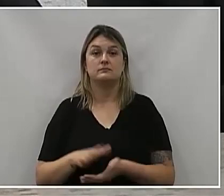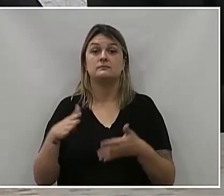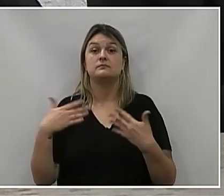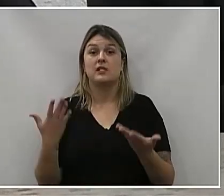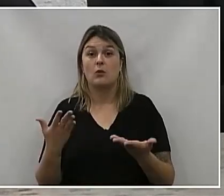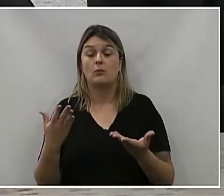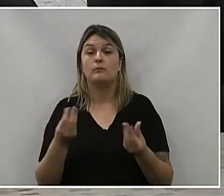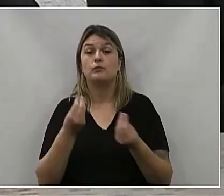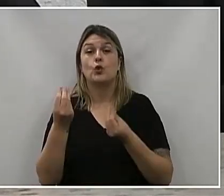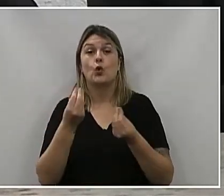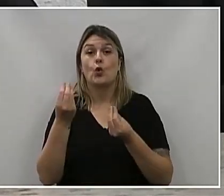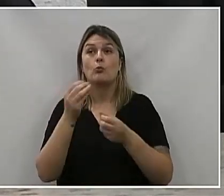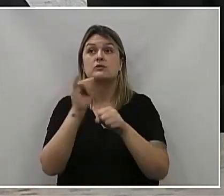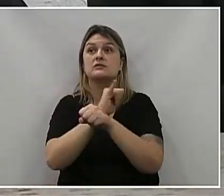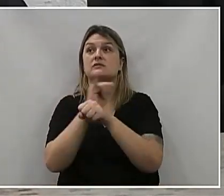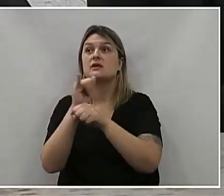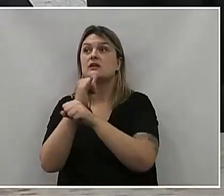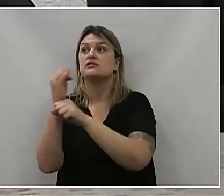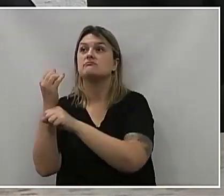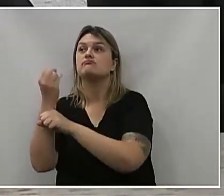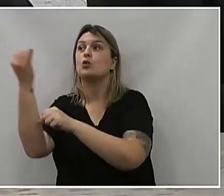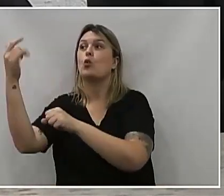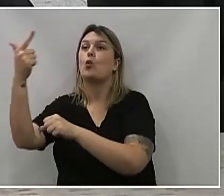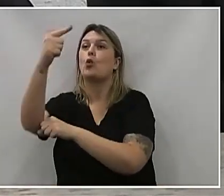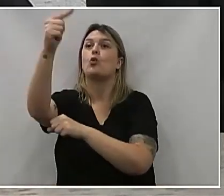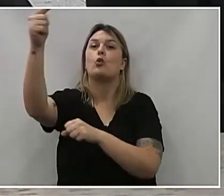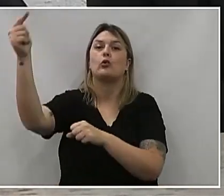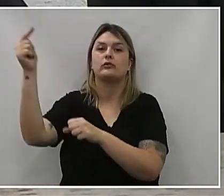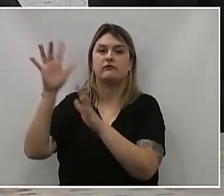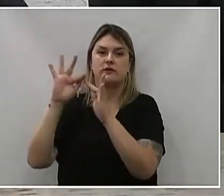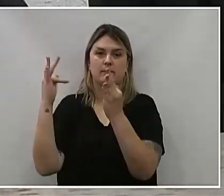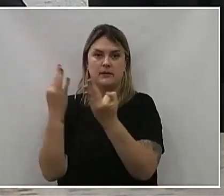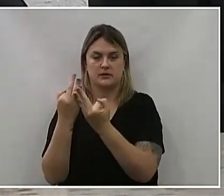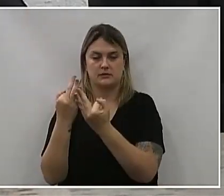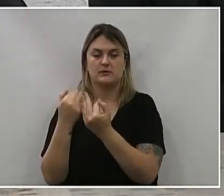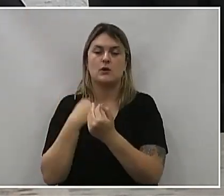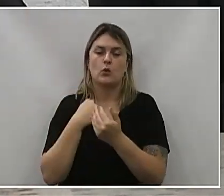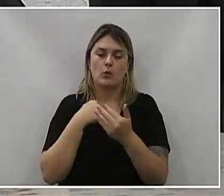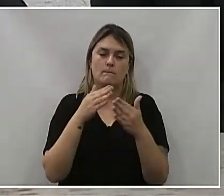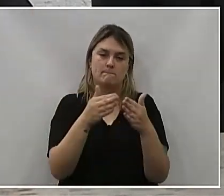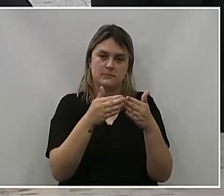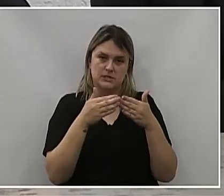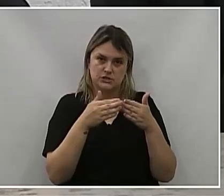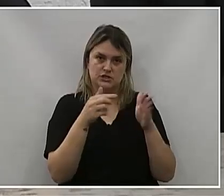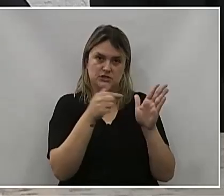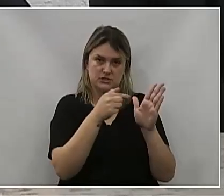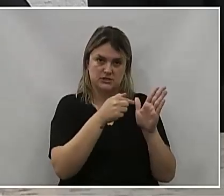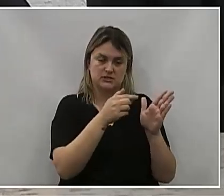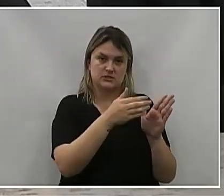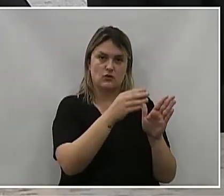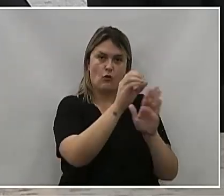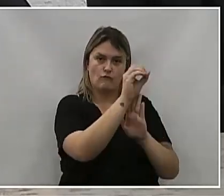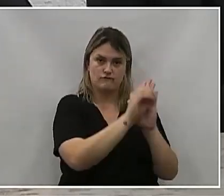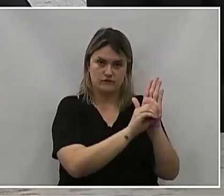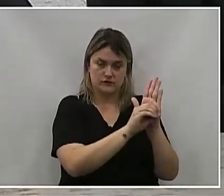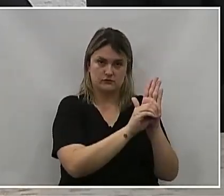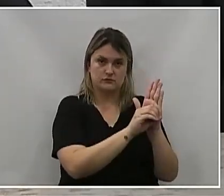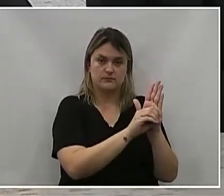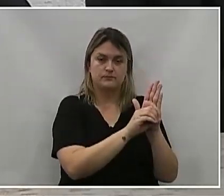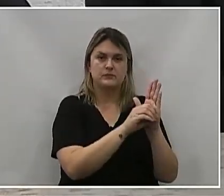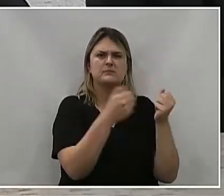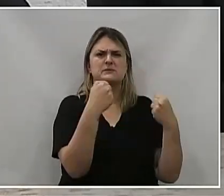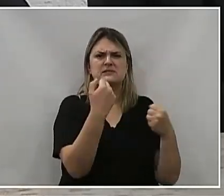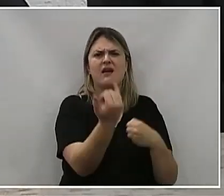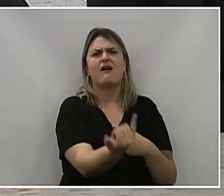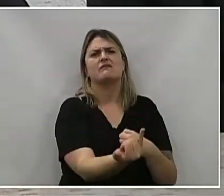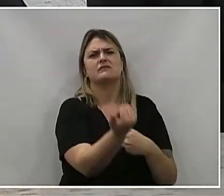Então, algumas outras famílias poderão ser atendidas também. Então, peço, através desse requerimento, que seja